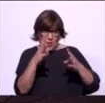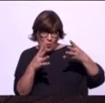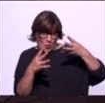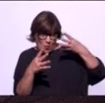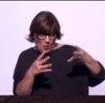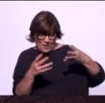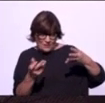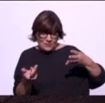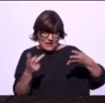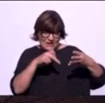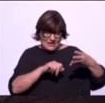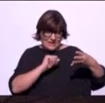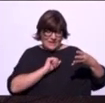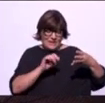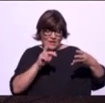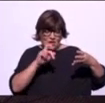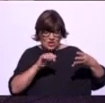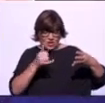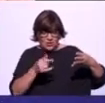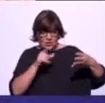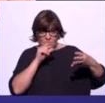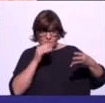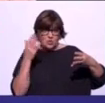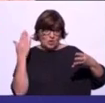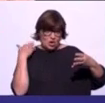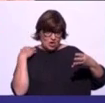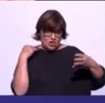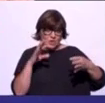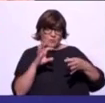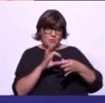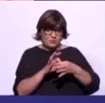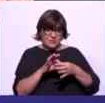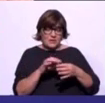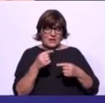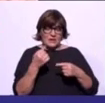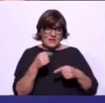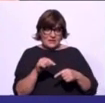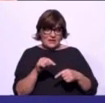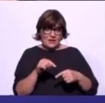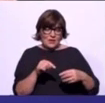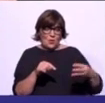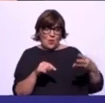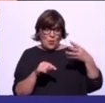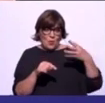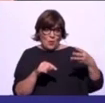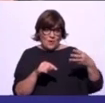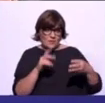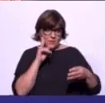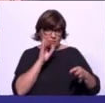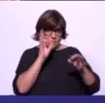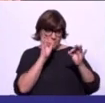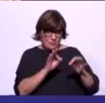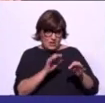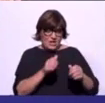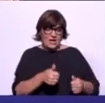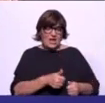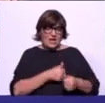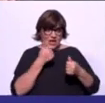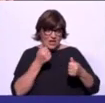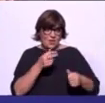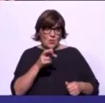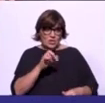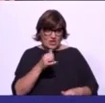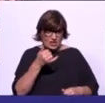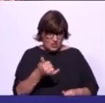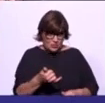a entrada de, em 82, Jorge Nuno Pinto da Costa, correspondem efetivamente aos tais 4 títulos que ali vemos. ou seja, ganhou-os de 82,